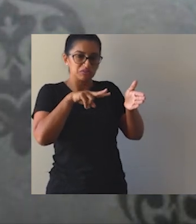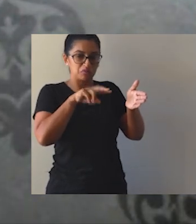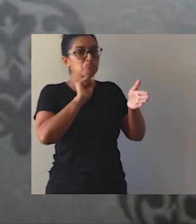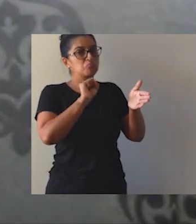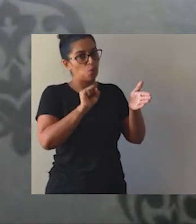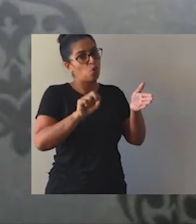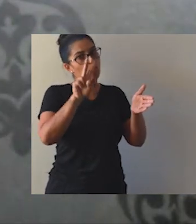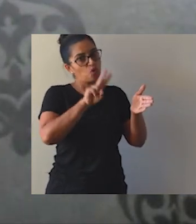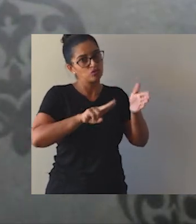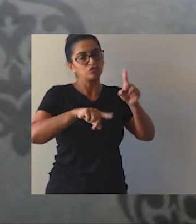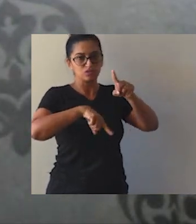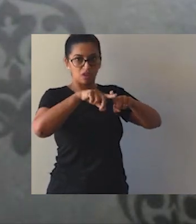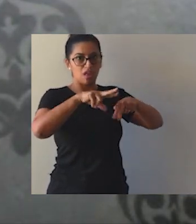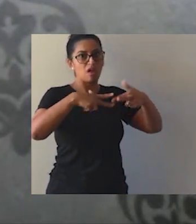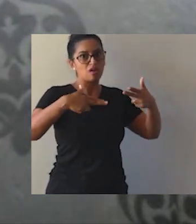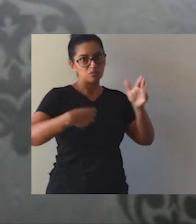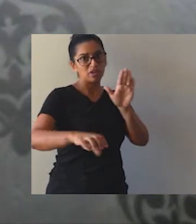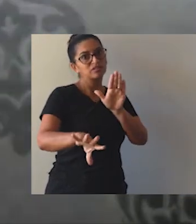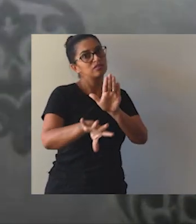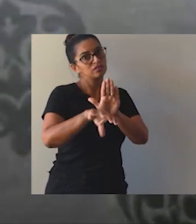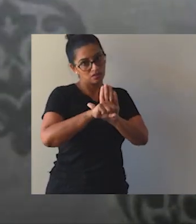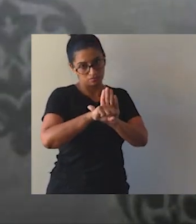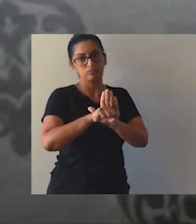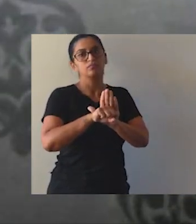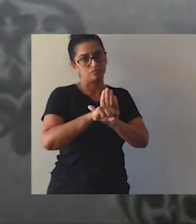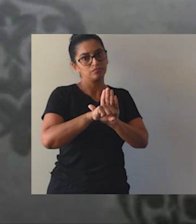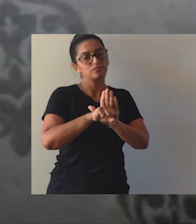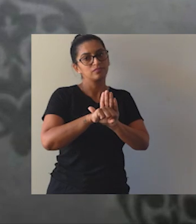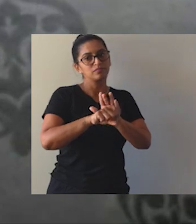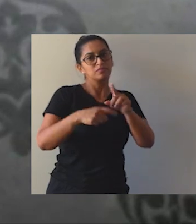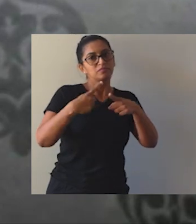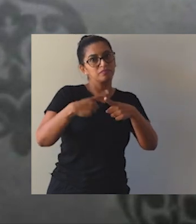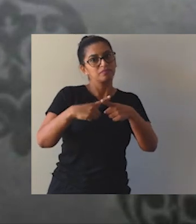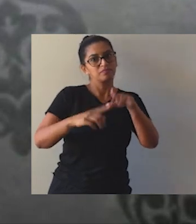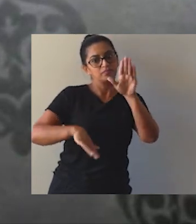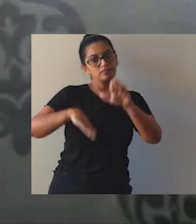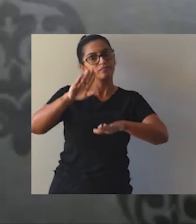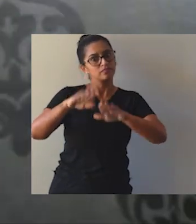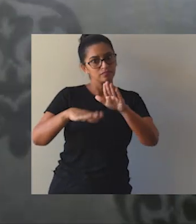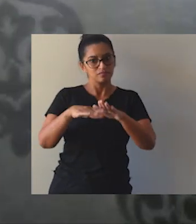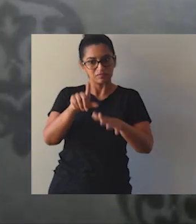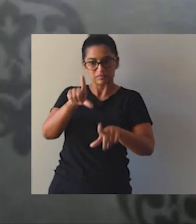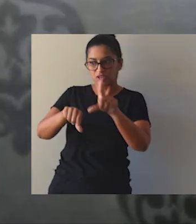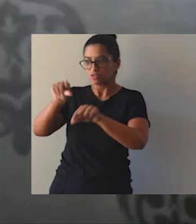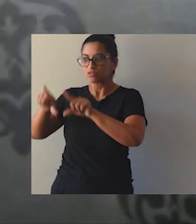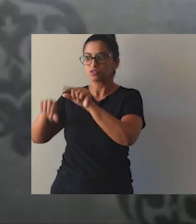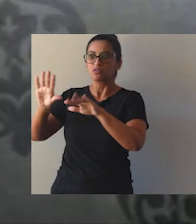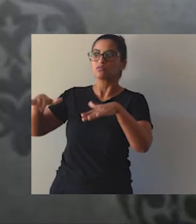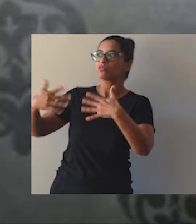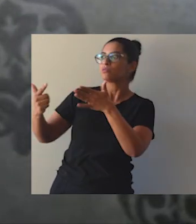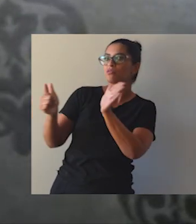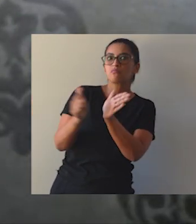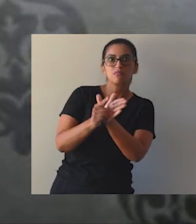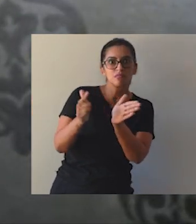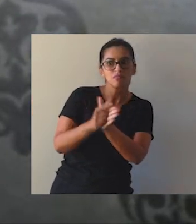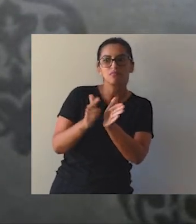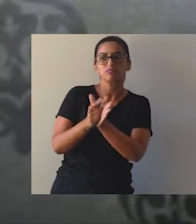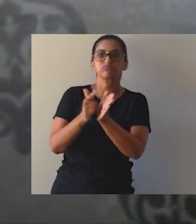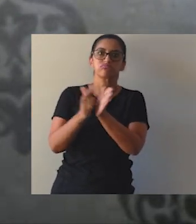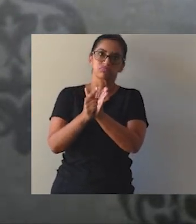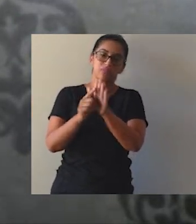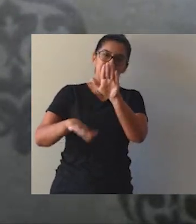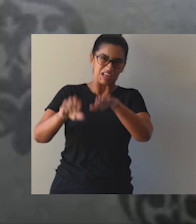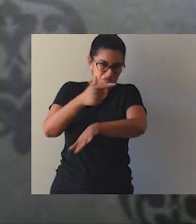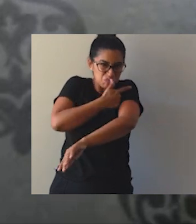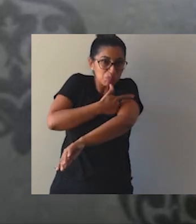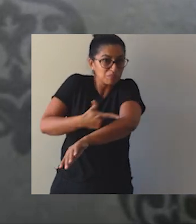da patologia, o branco às vezes não vai favorecer, né, então nós temos que usar um outro fundo, o